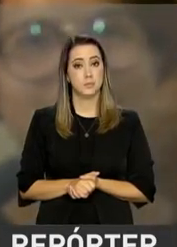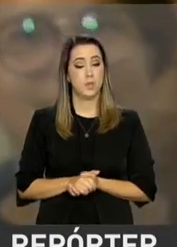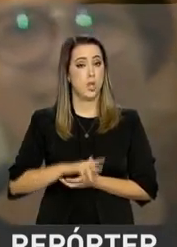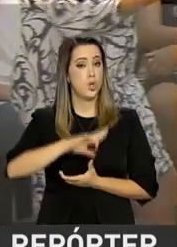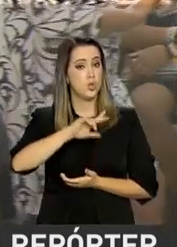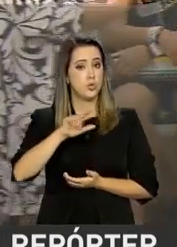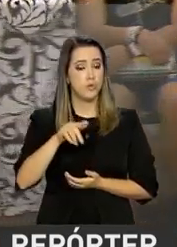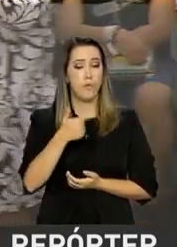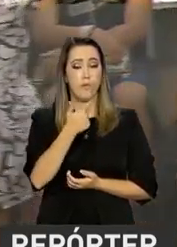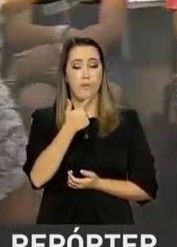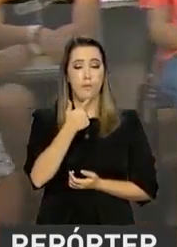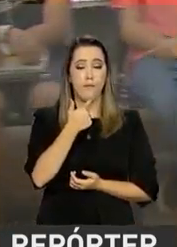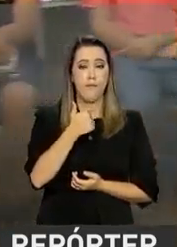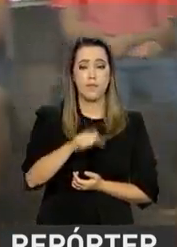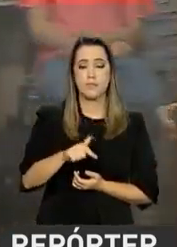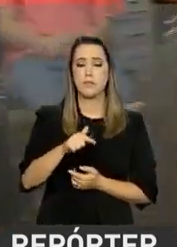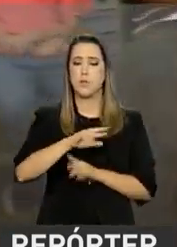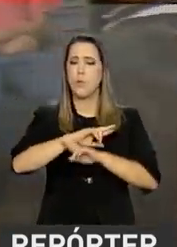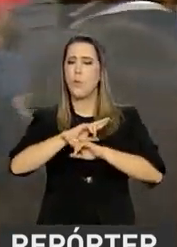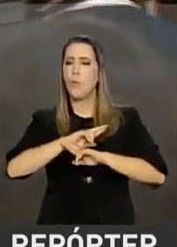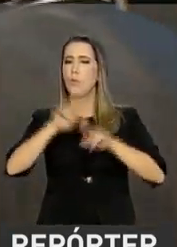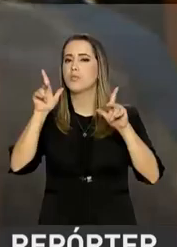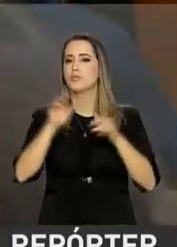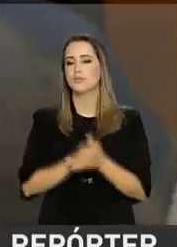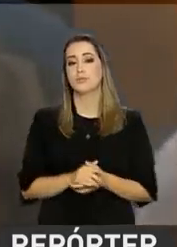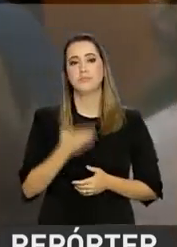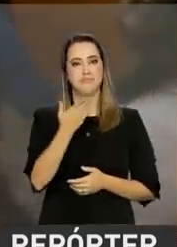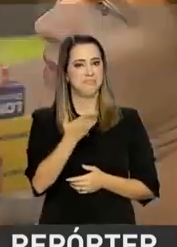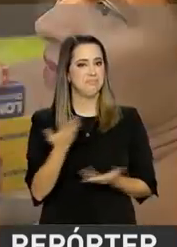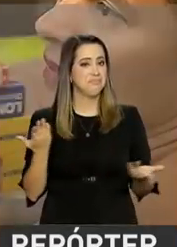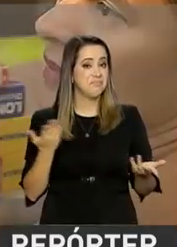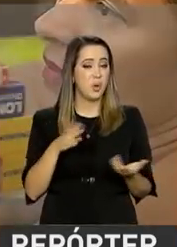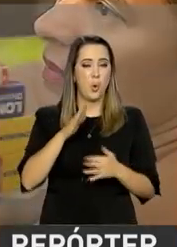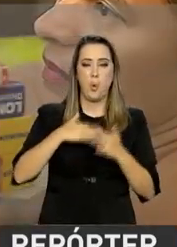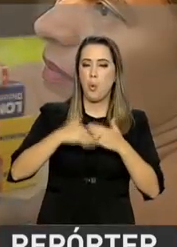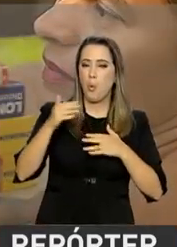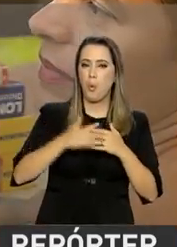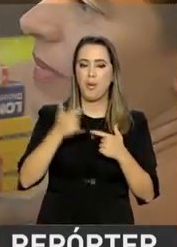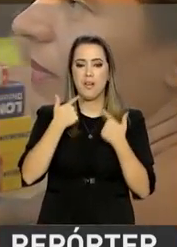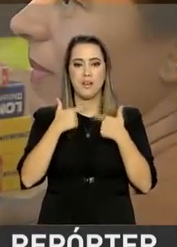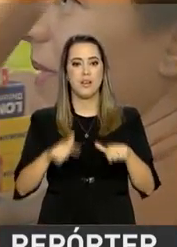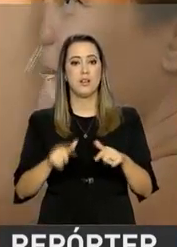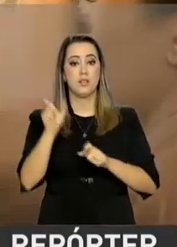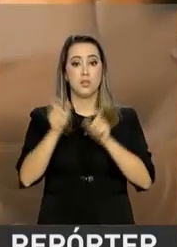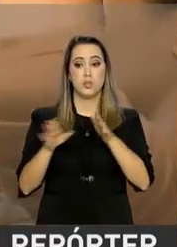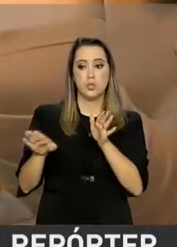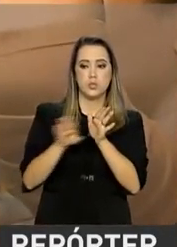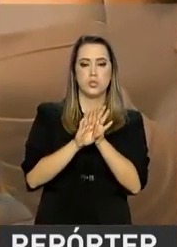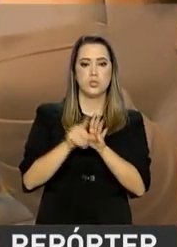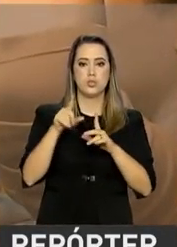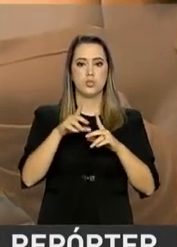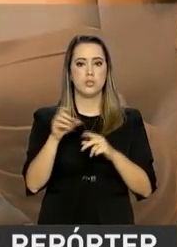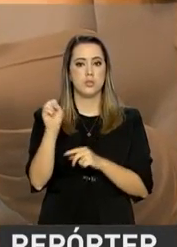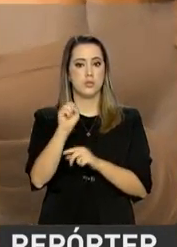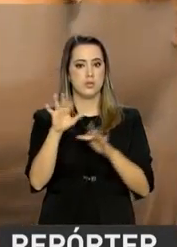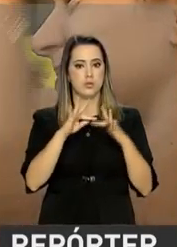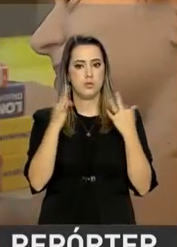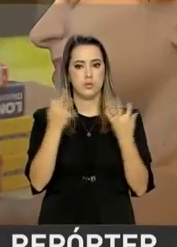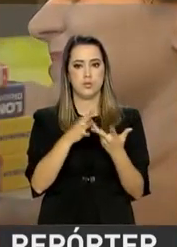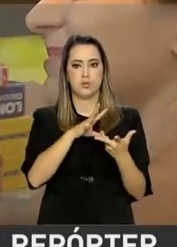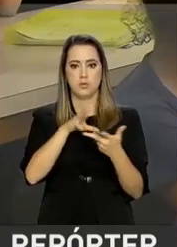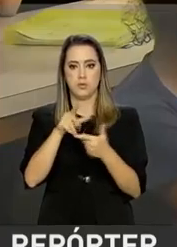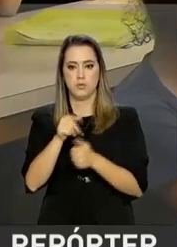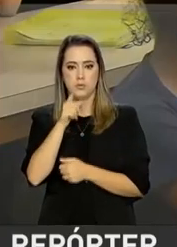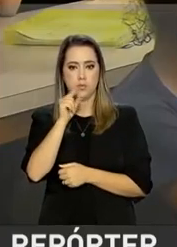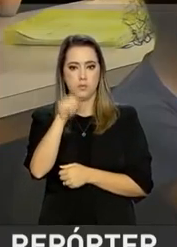Brasilia. Não importa qual a língua e de onde vem, quem chegar na capital federal para participar do 8º Fórum Mundial